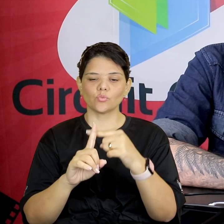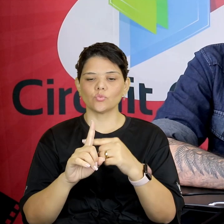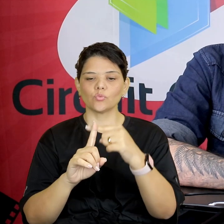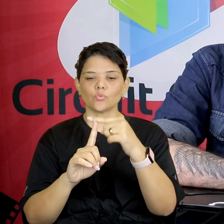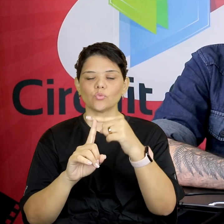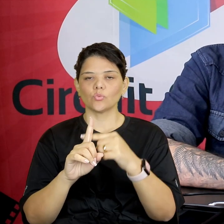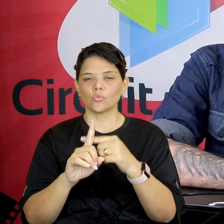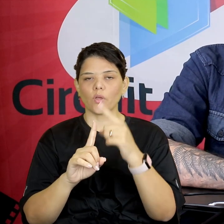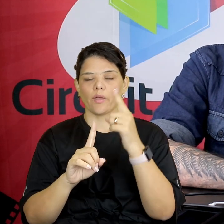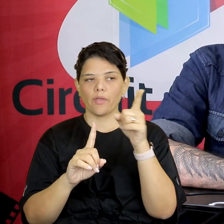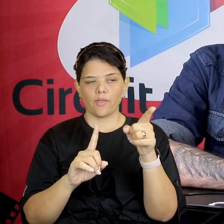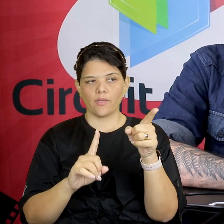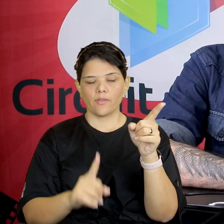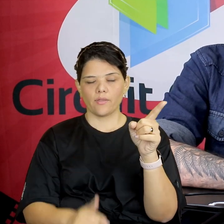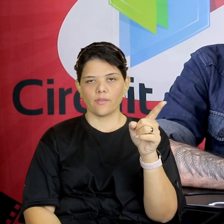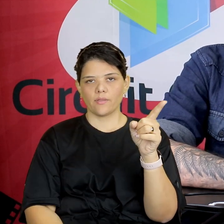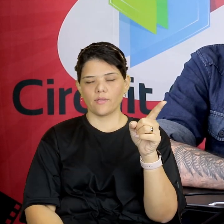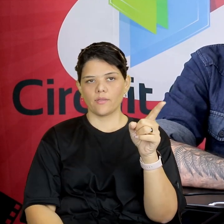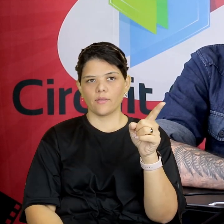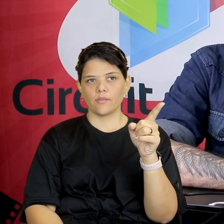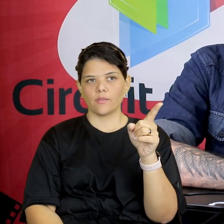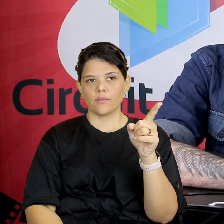Tranquilo?